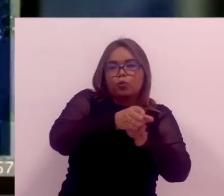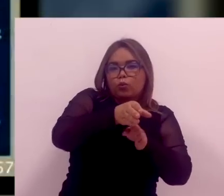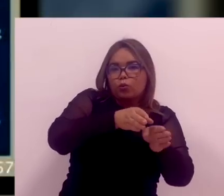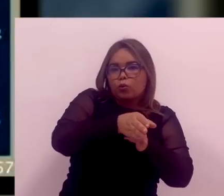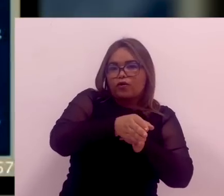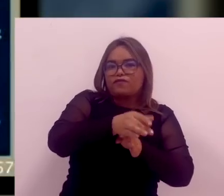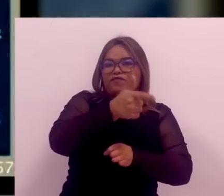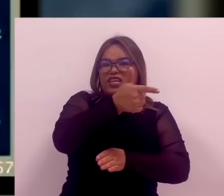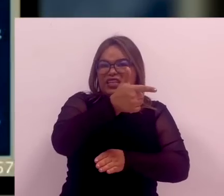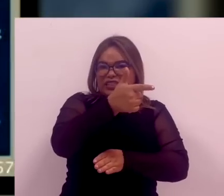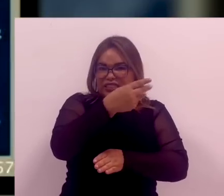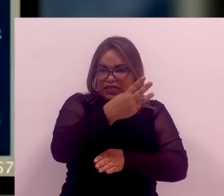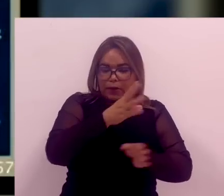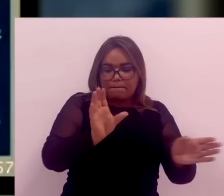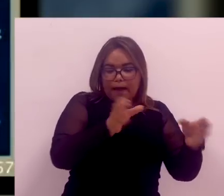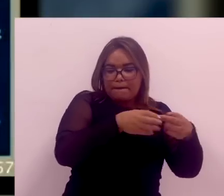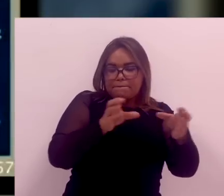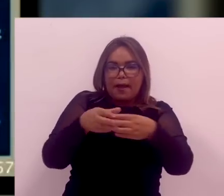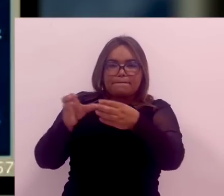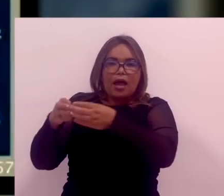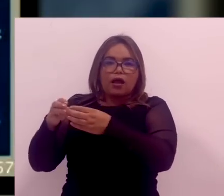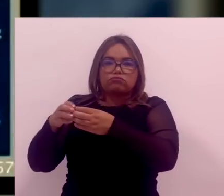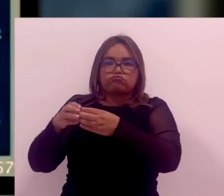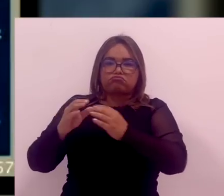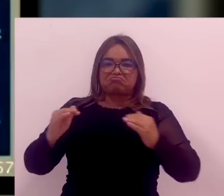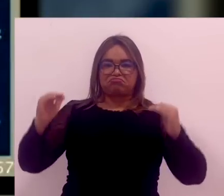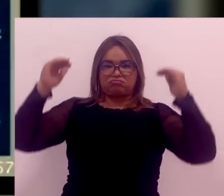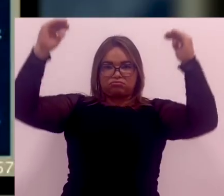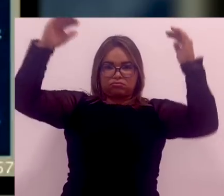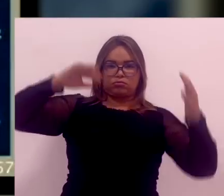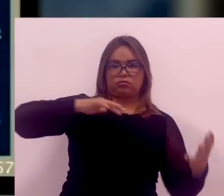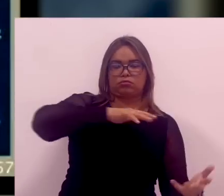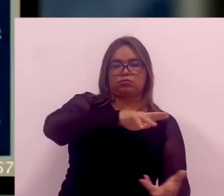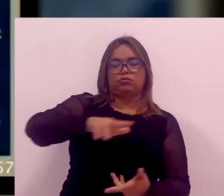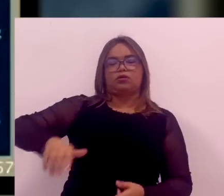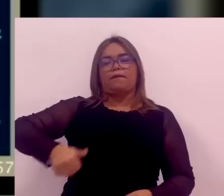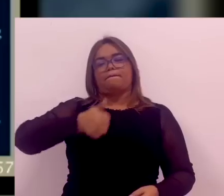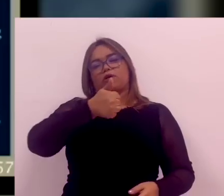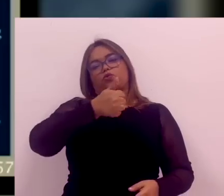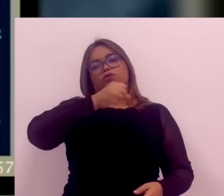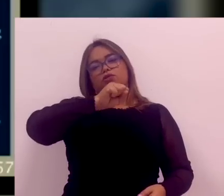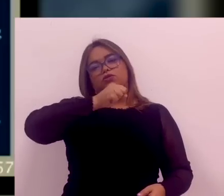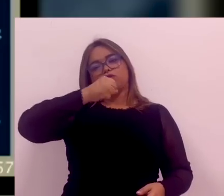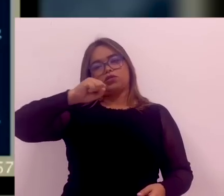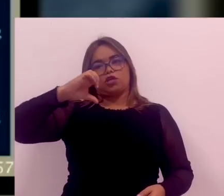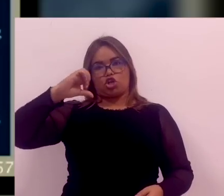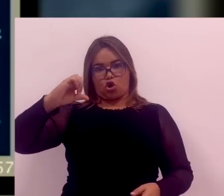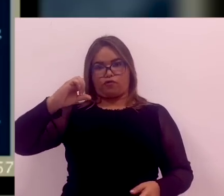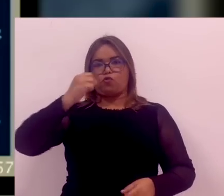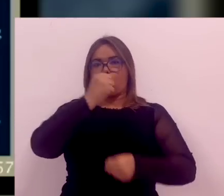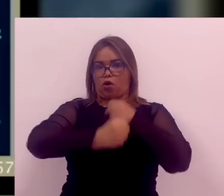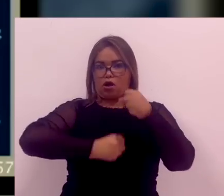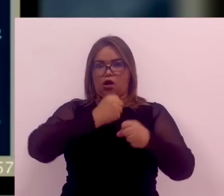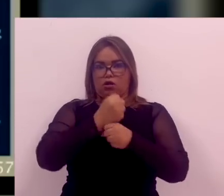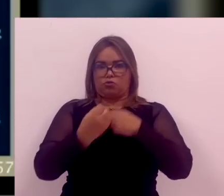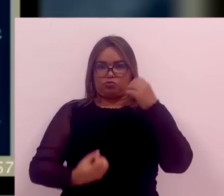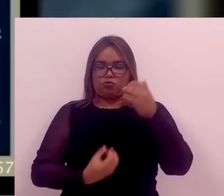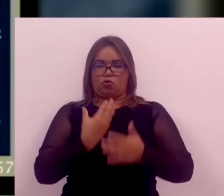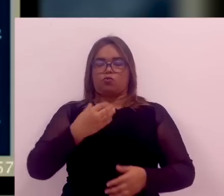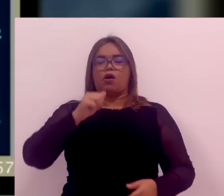vamos entrar nos detalhes. Esta é a instrução aos 23 concílios superiores do mundo, dadas